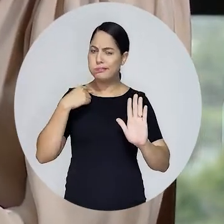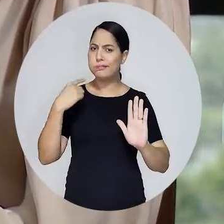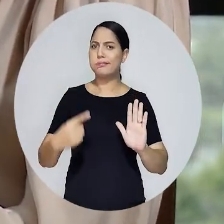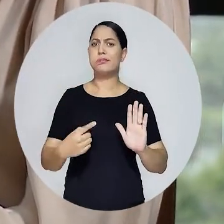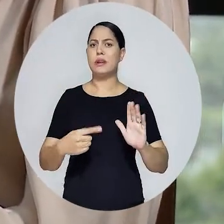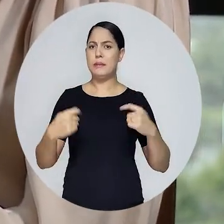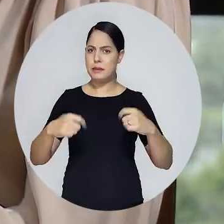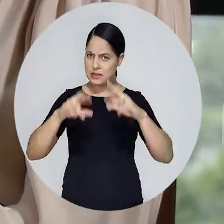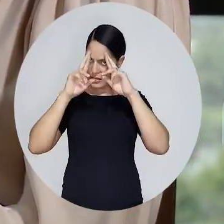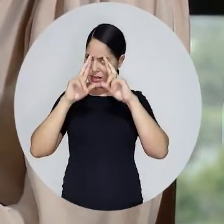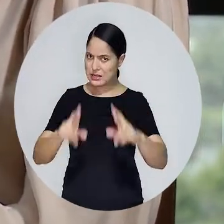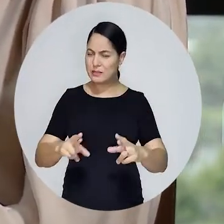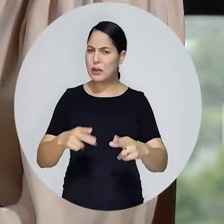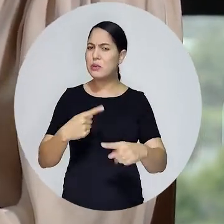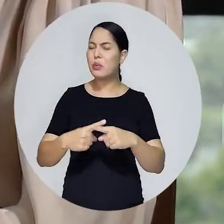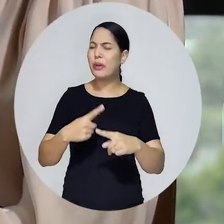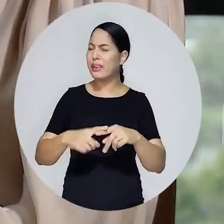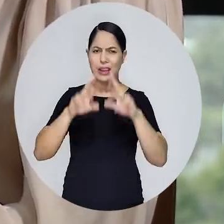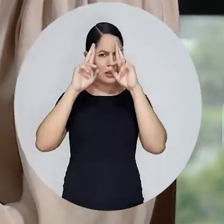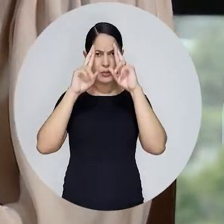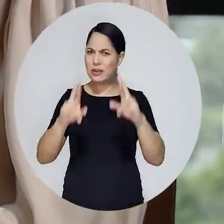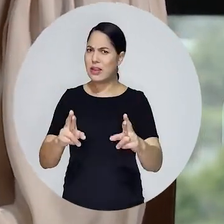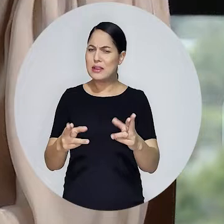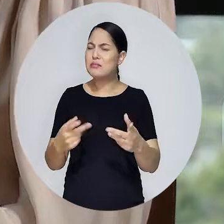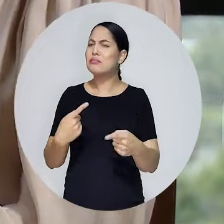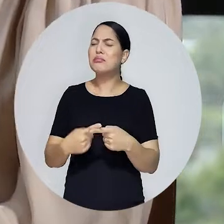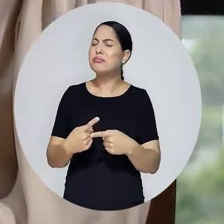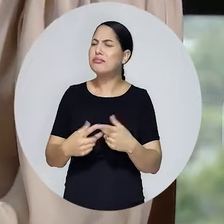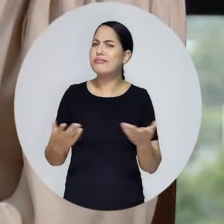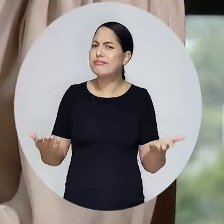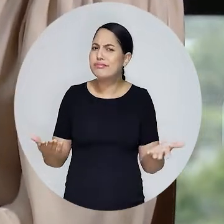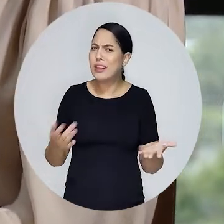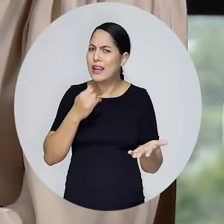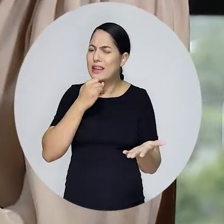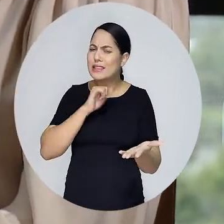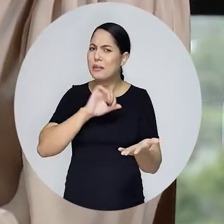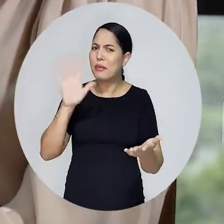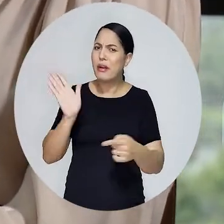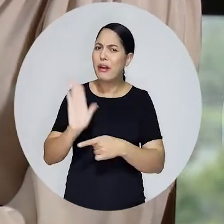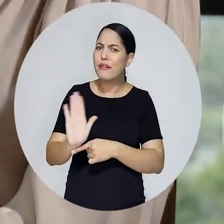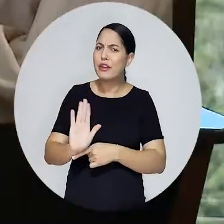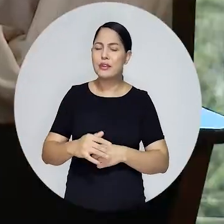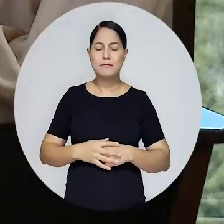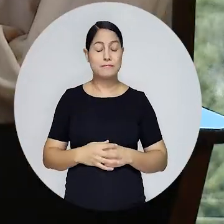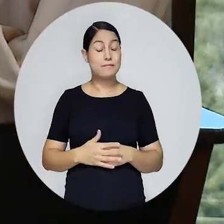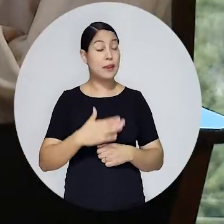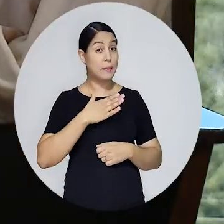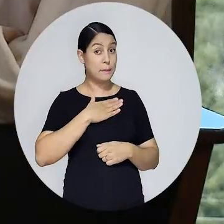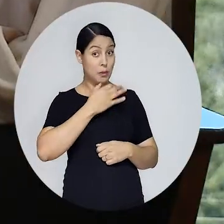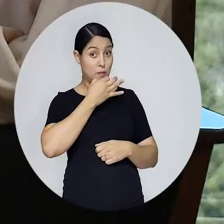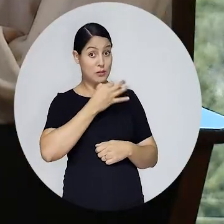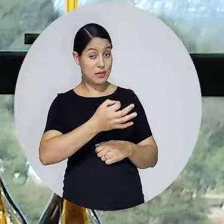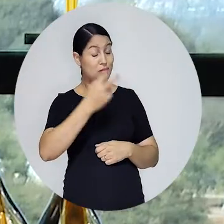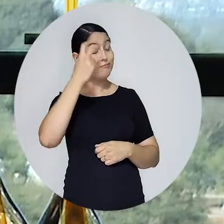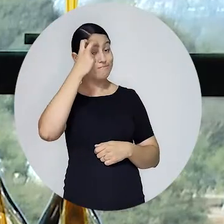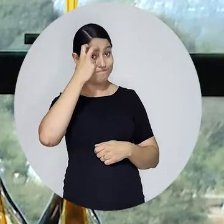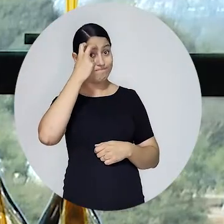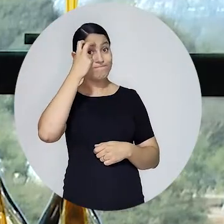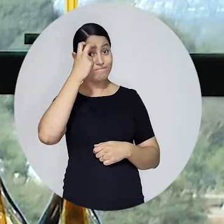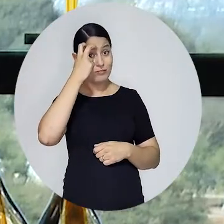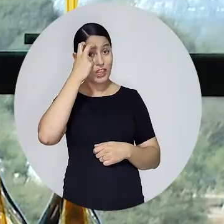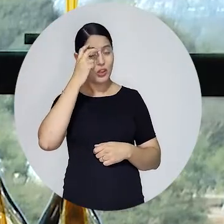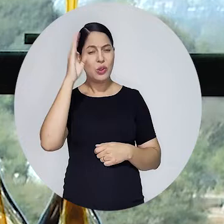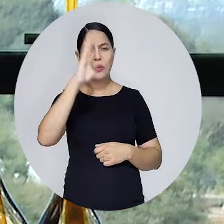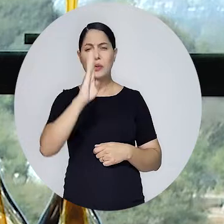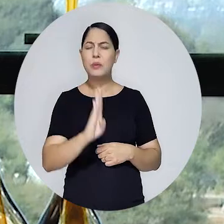da advocacia, a gente vê tantos casos de desrespeito como esses que a gente acabou de assistir? É um aspecto cultural na